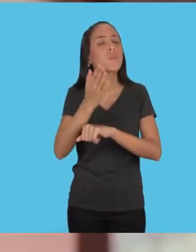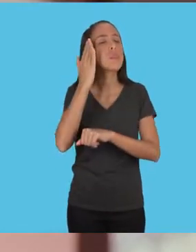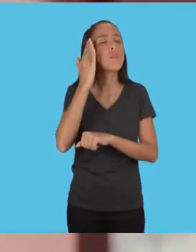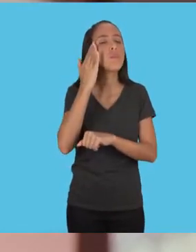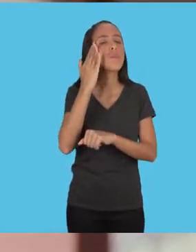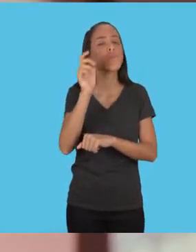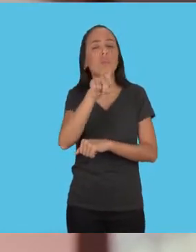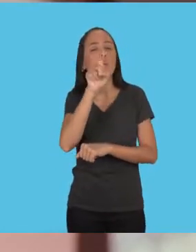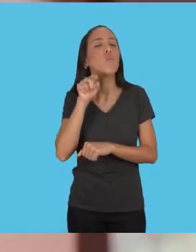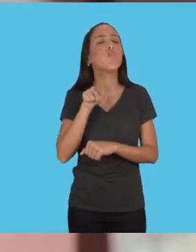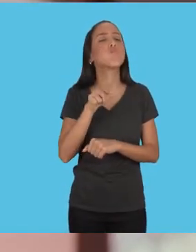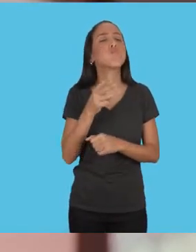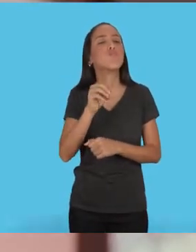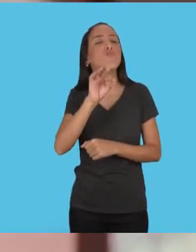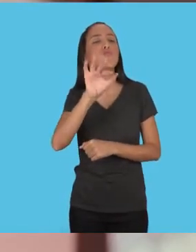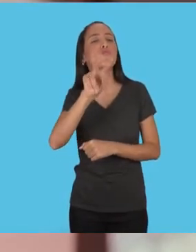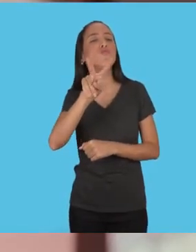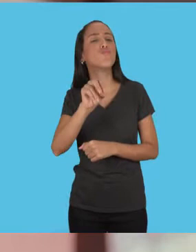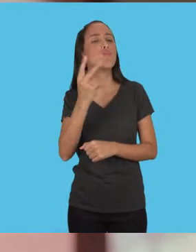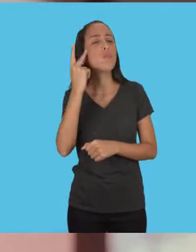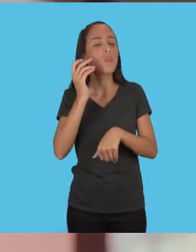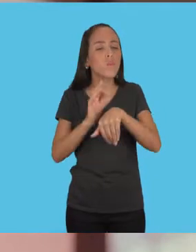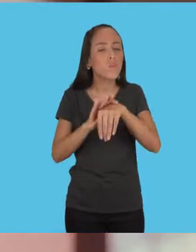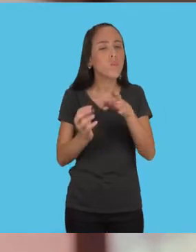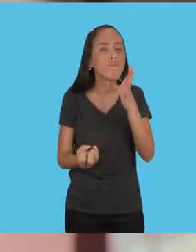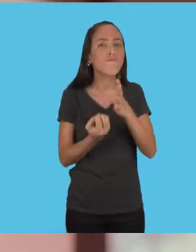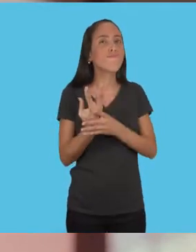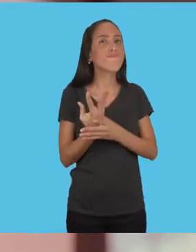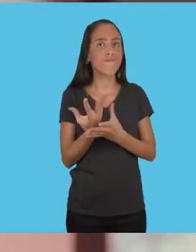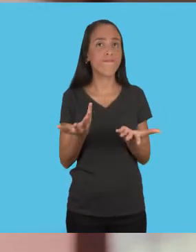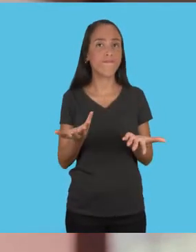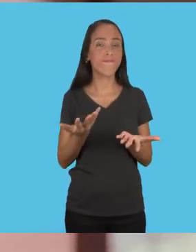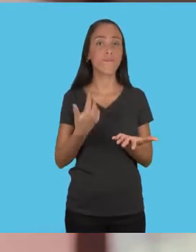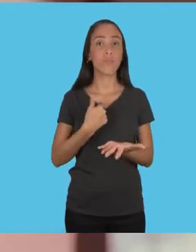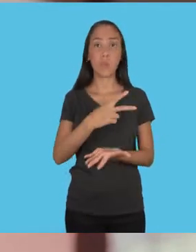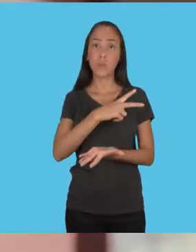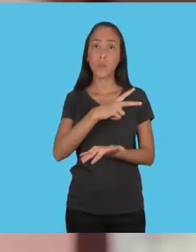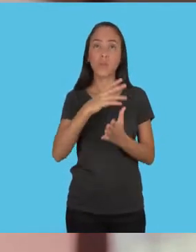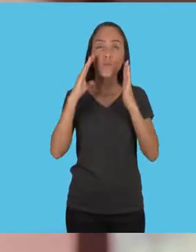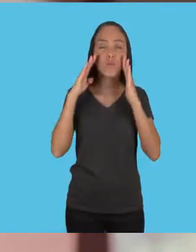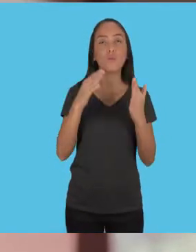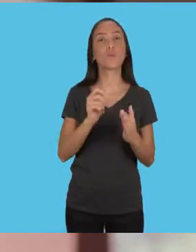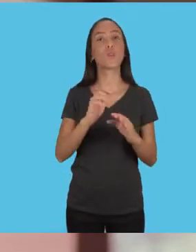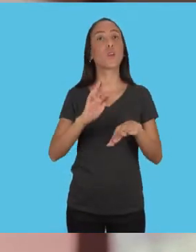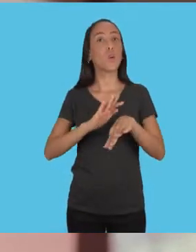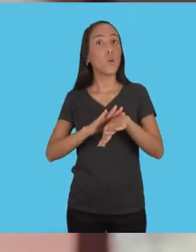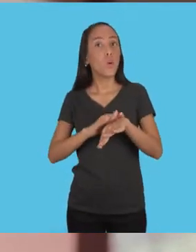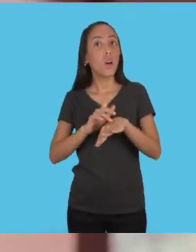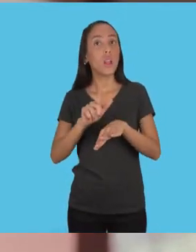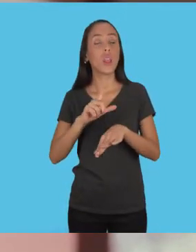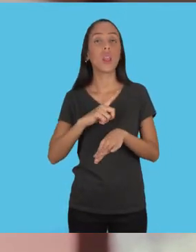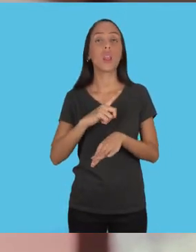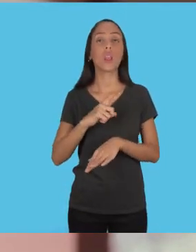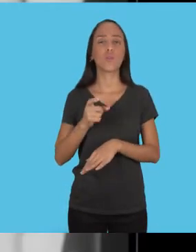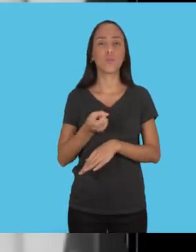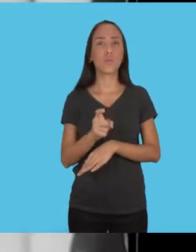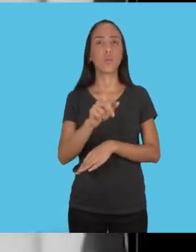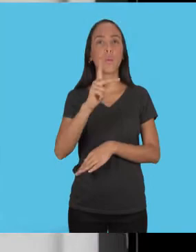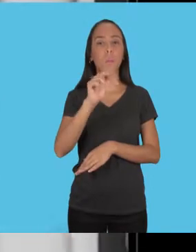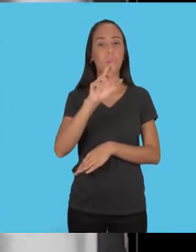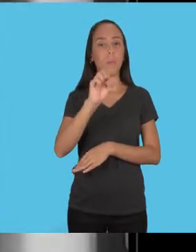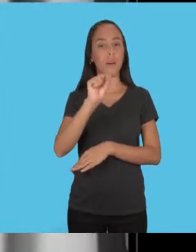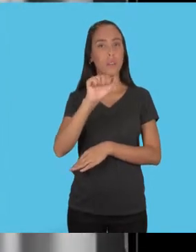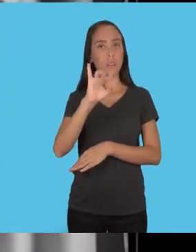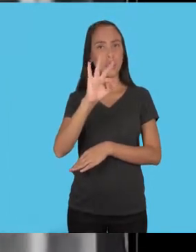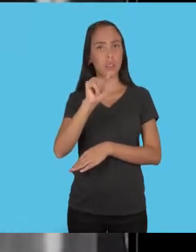por que da doença, né? E, em particular, das doenças parasitárias. Eu me